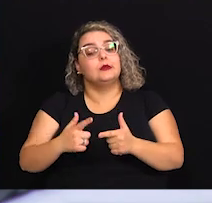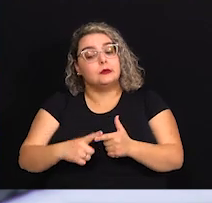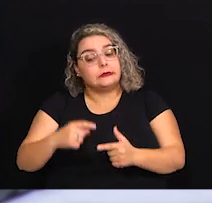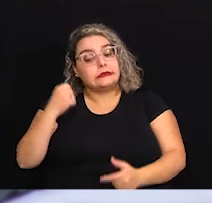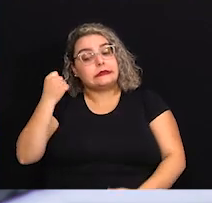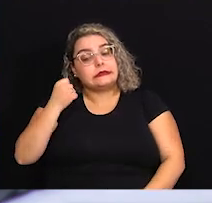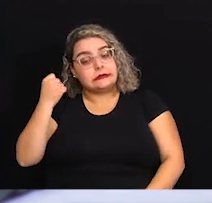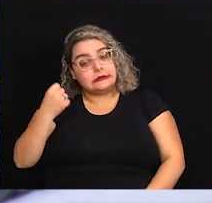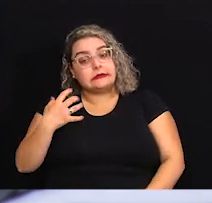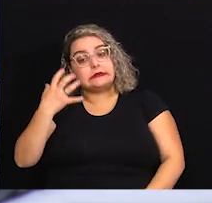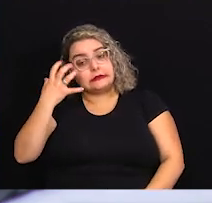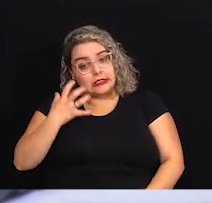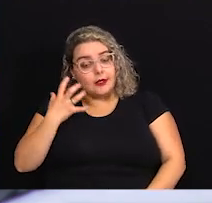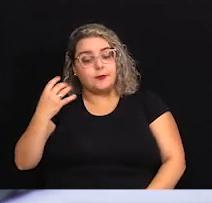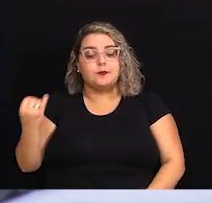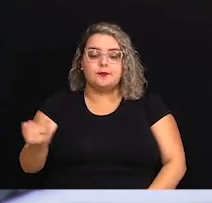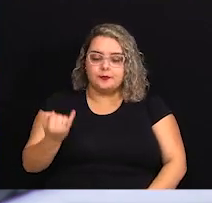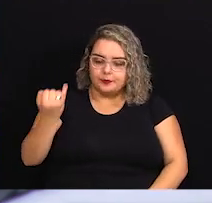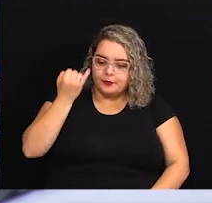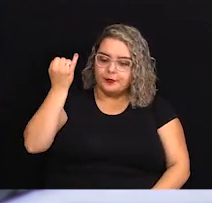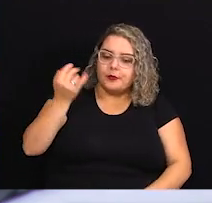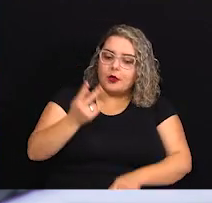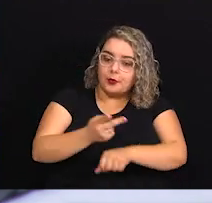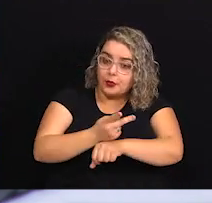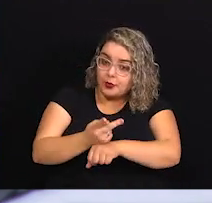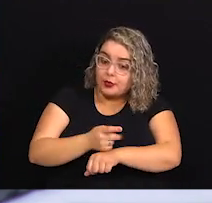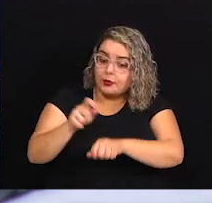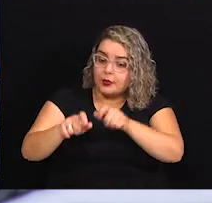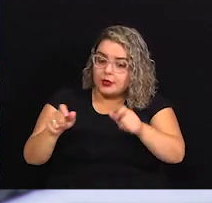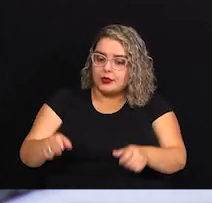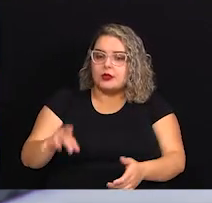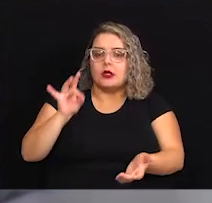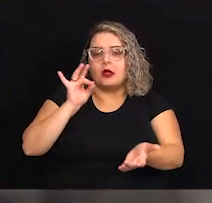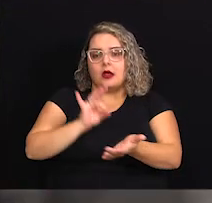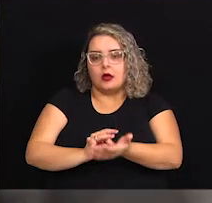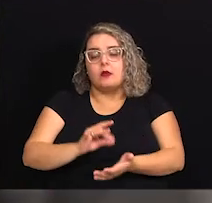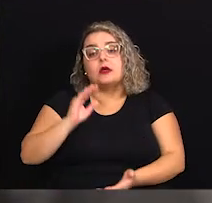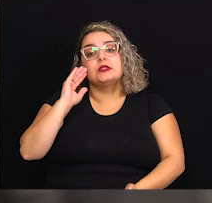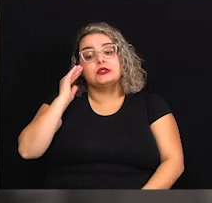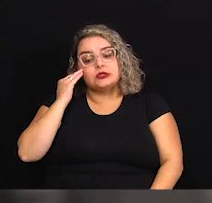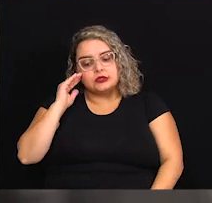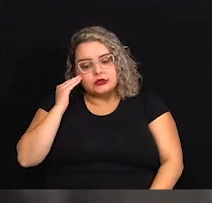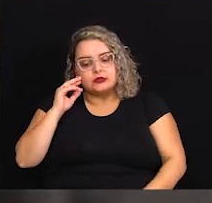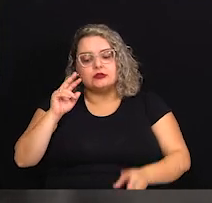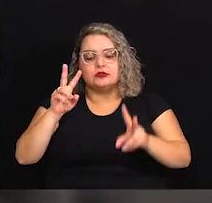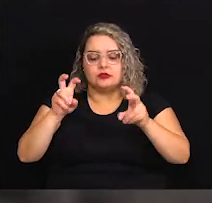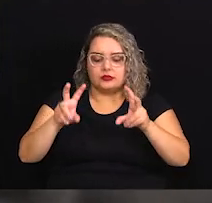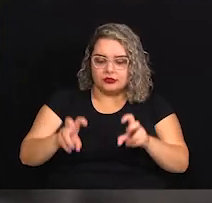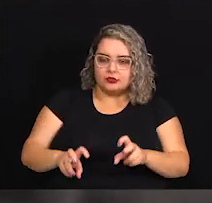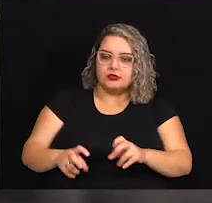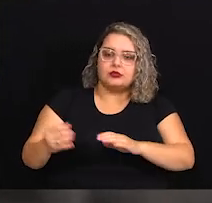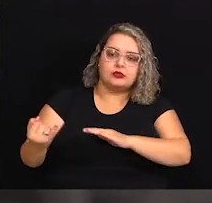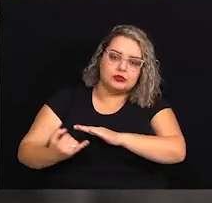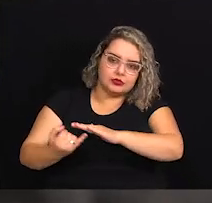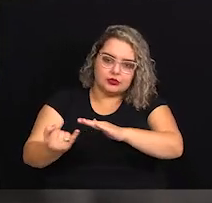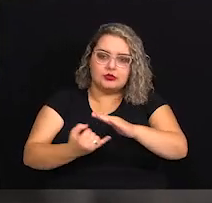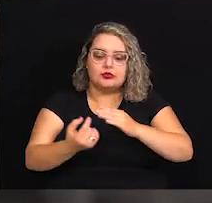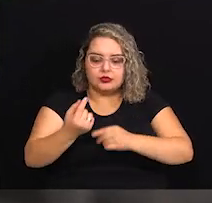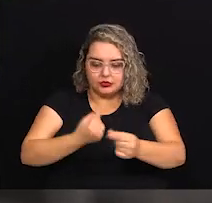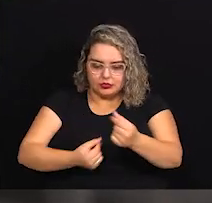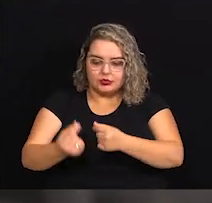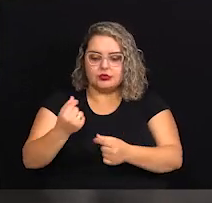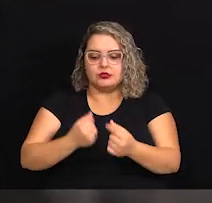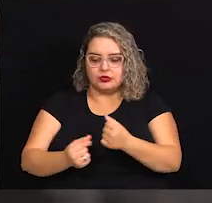problemas sérios. Então, é muito importante procurar alguém que realmente entenda do assunto e instituições financeiras que sejam